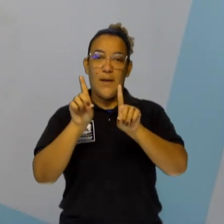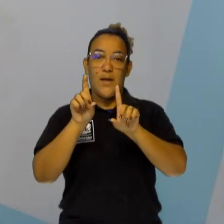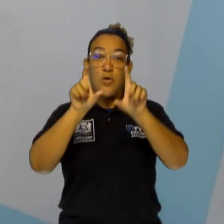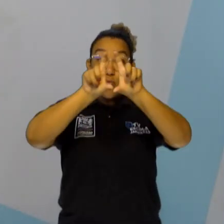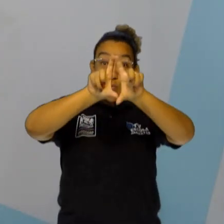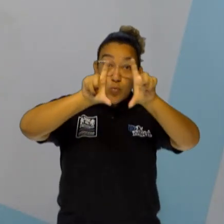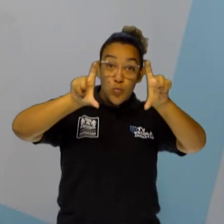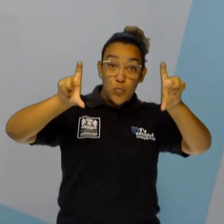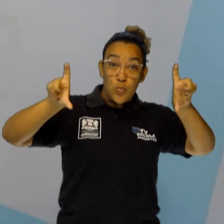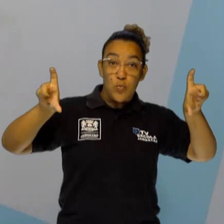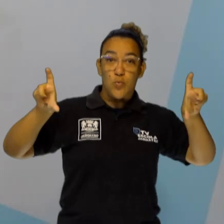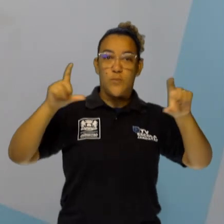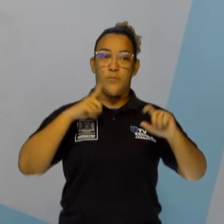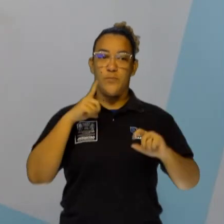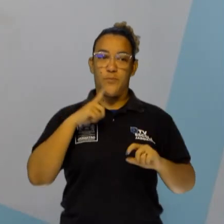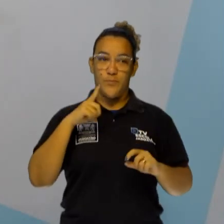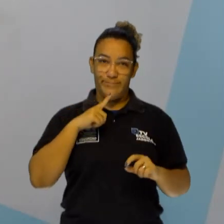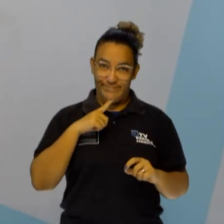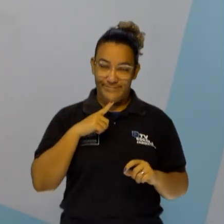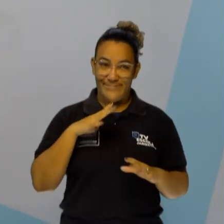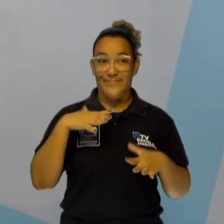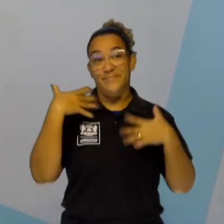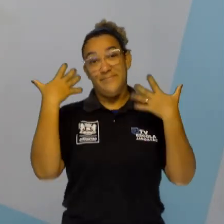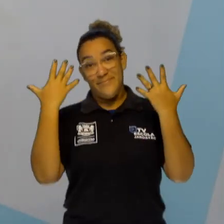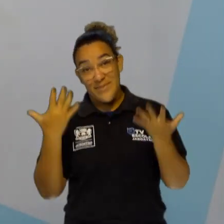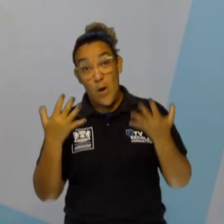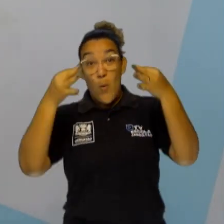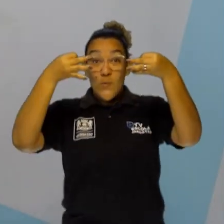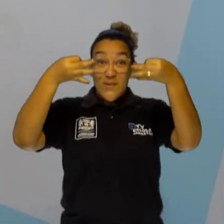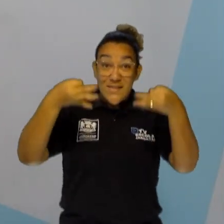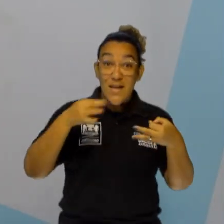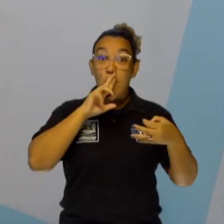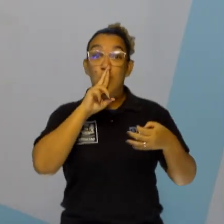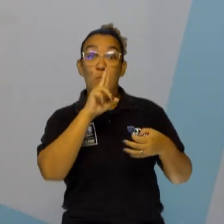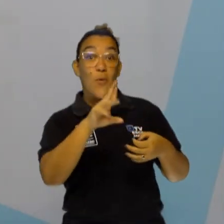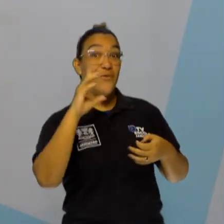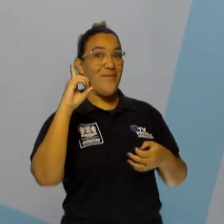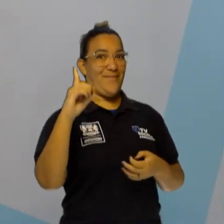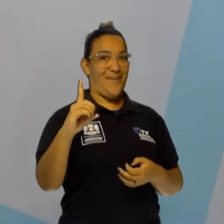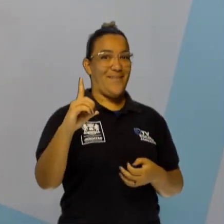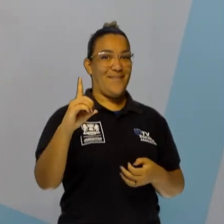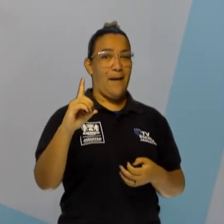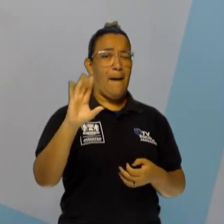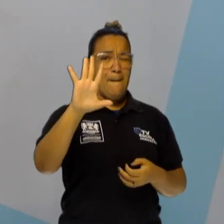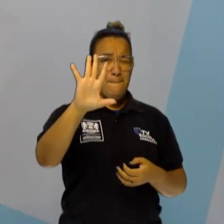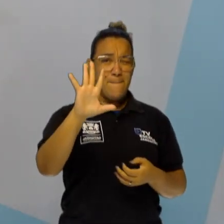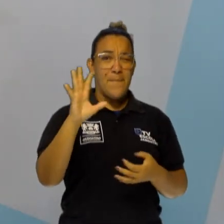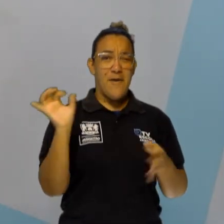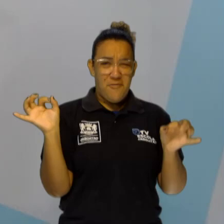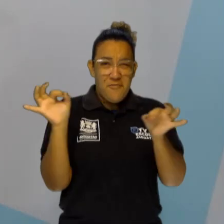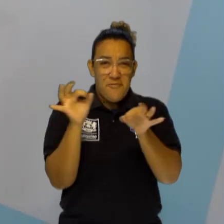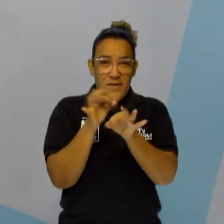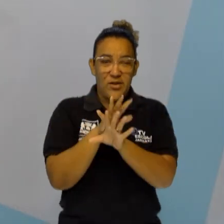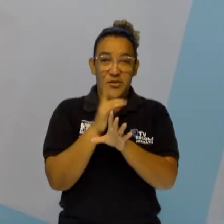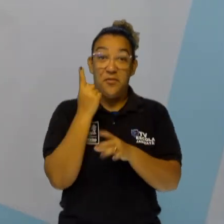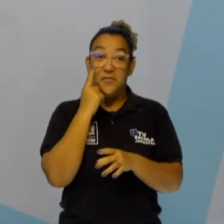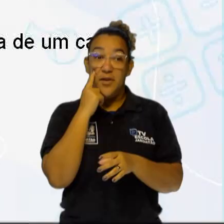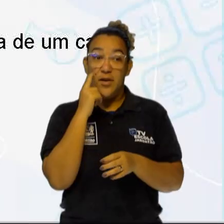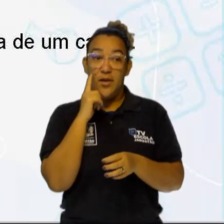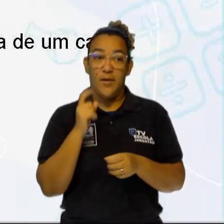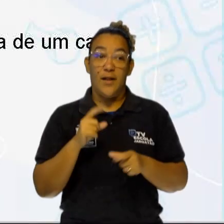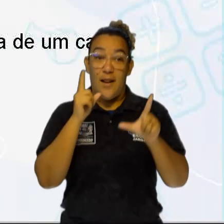identificar aqui. Portanto, é quase certa que a nossa resposta é a letra D. Só para a gente fechar aí o gabarito da questão, vamos para o item